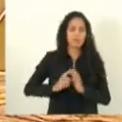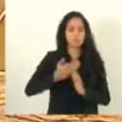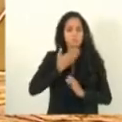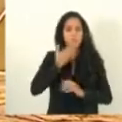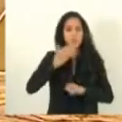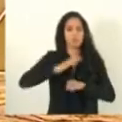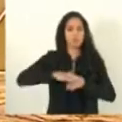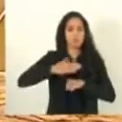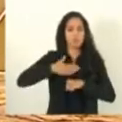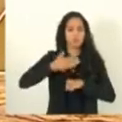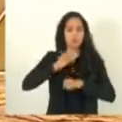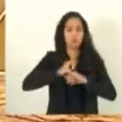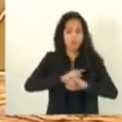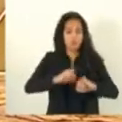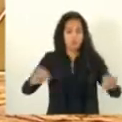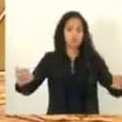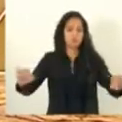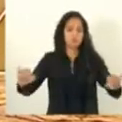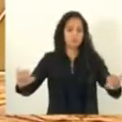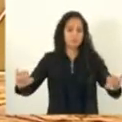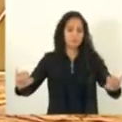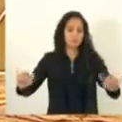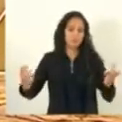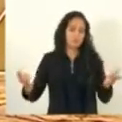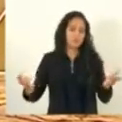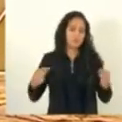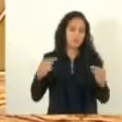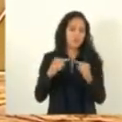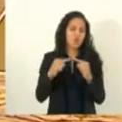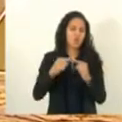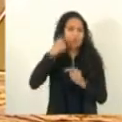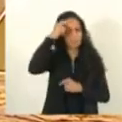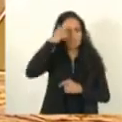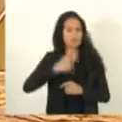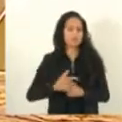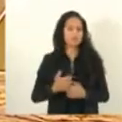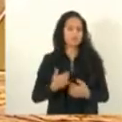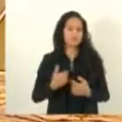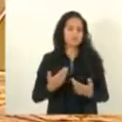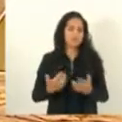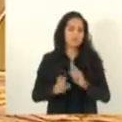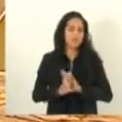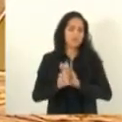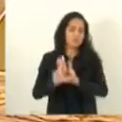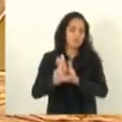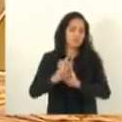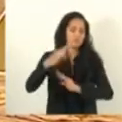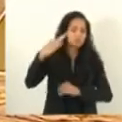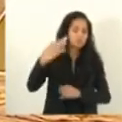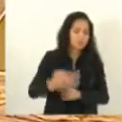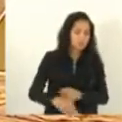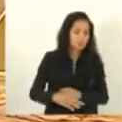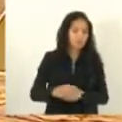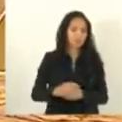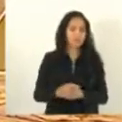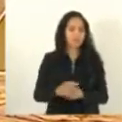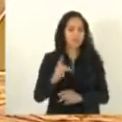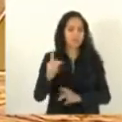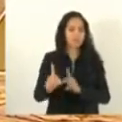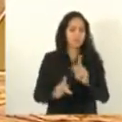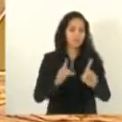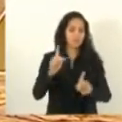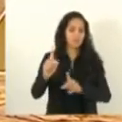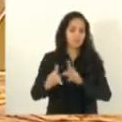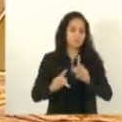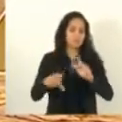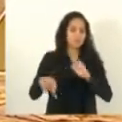um parlamentar ou de uma parlamentar que representa efetivamente a população